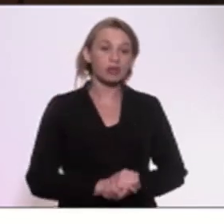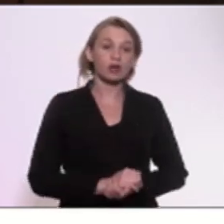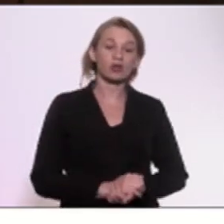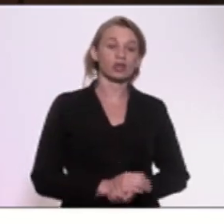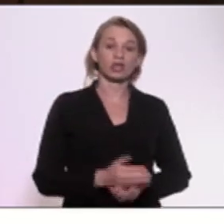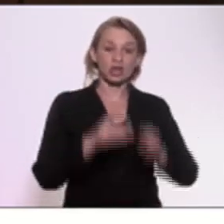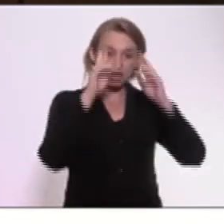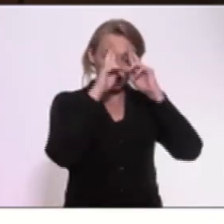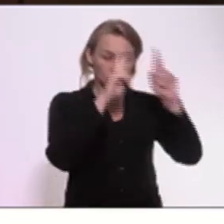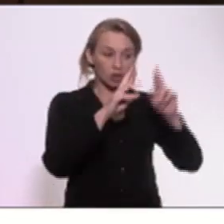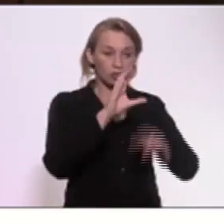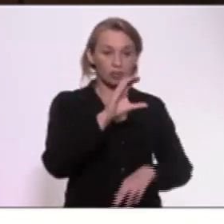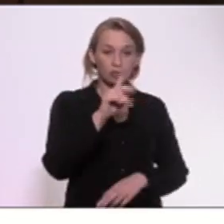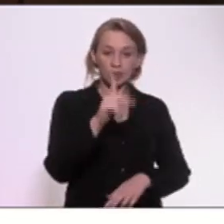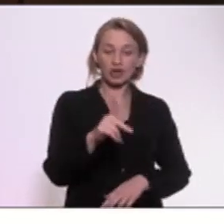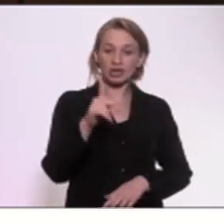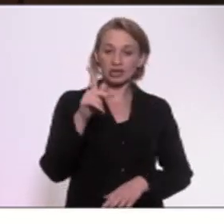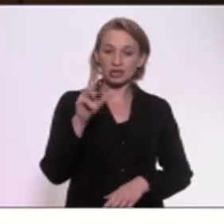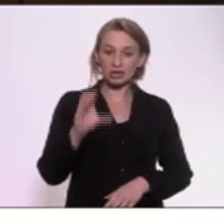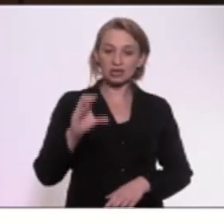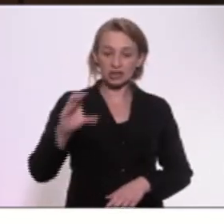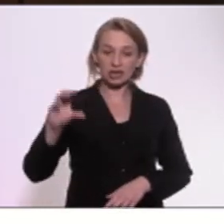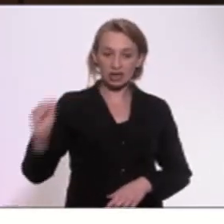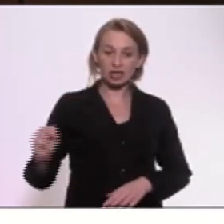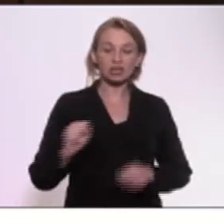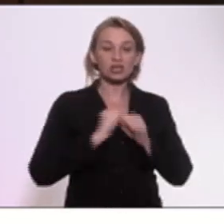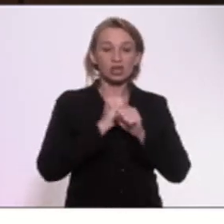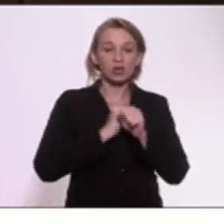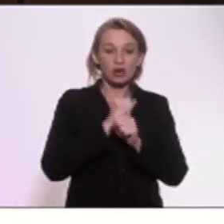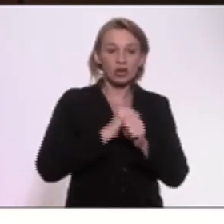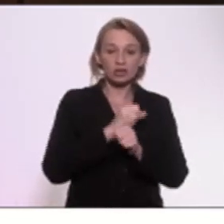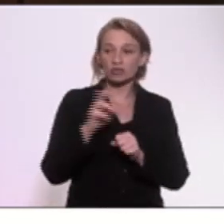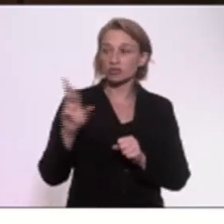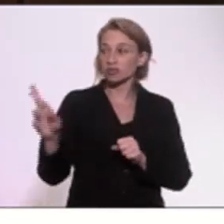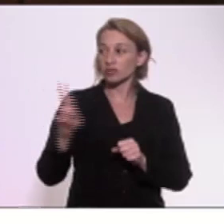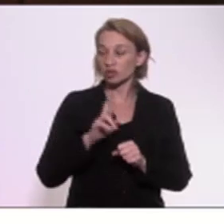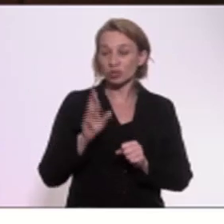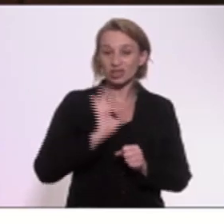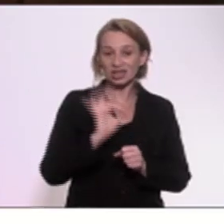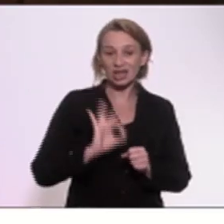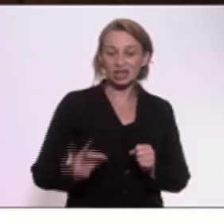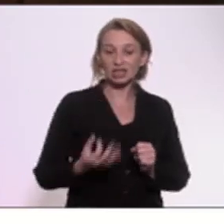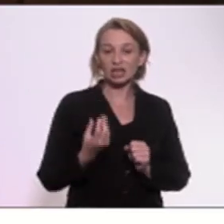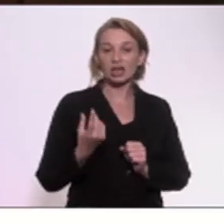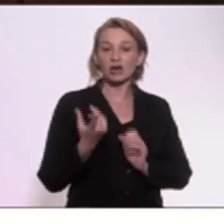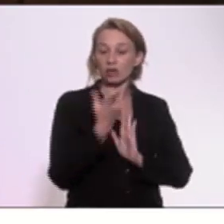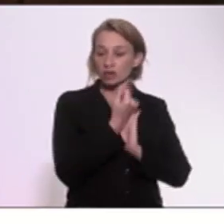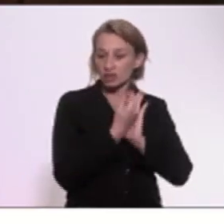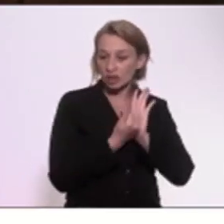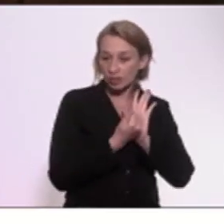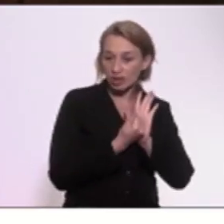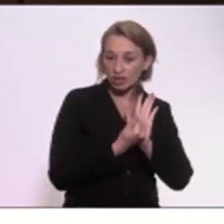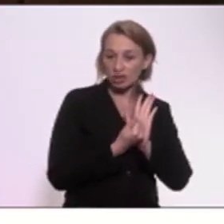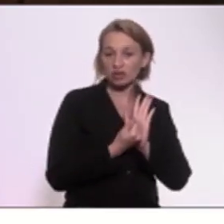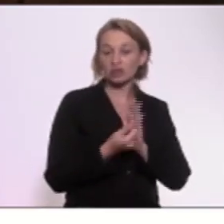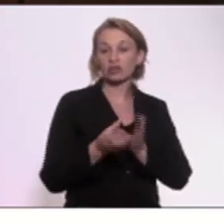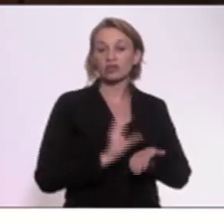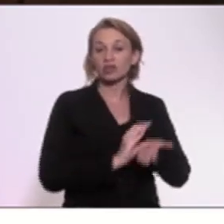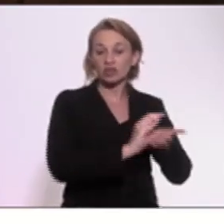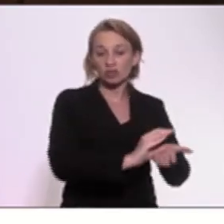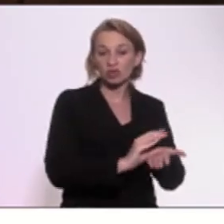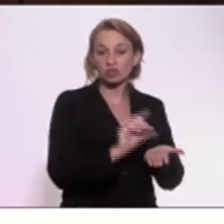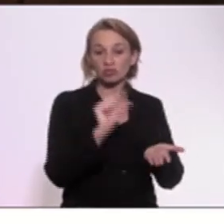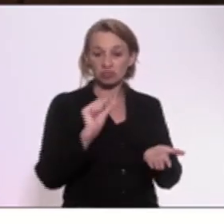implemente. A gente está há anos sem o respeito ao orçamento e sem o investimento